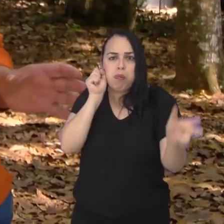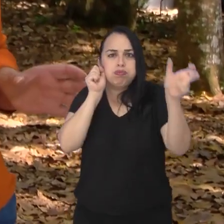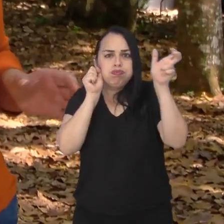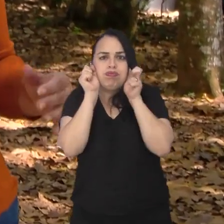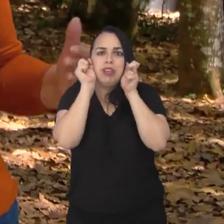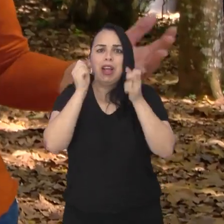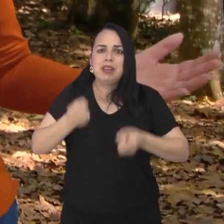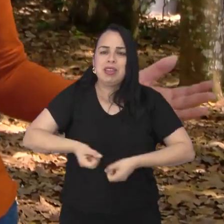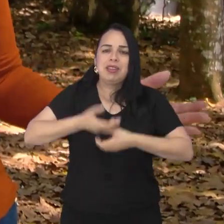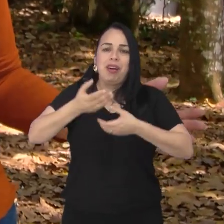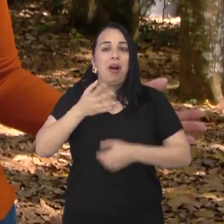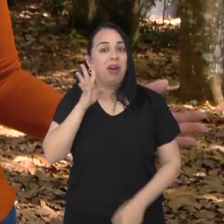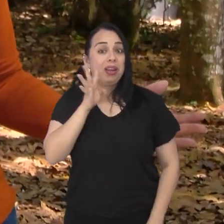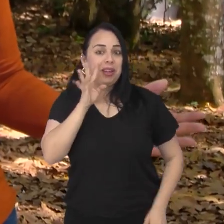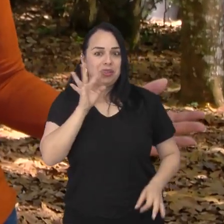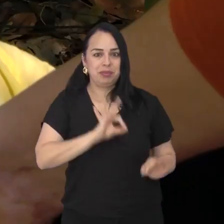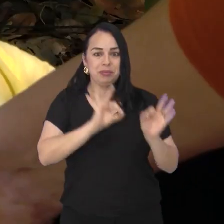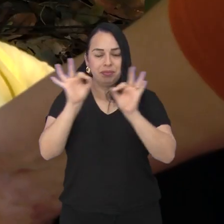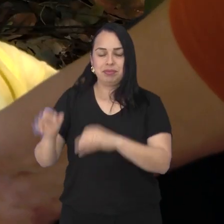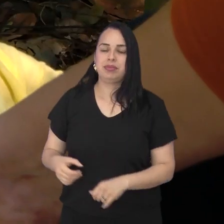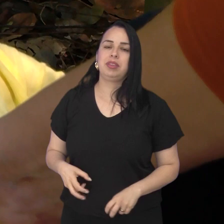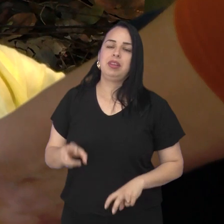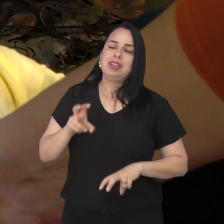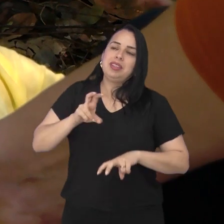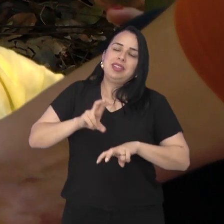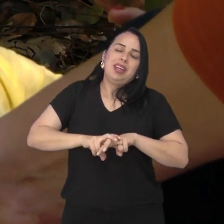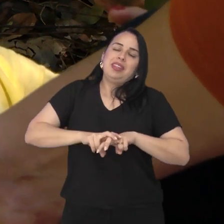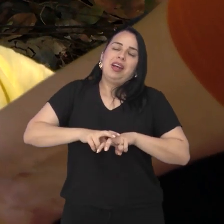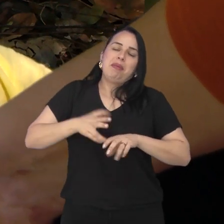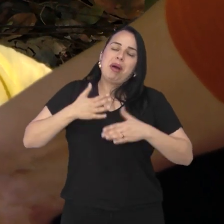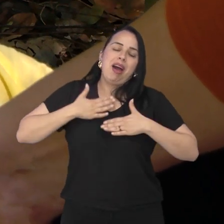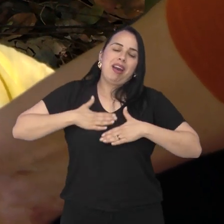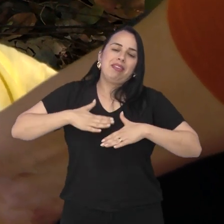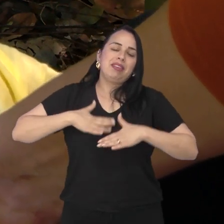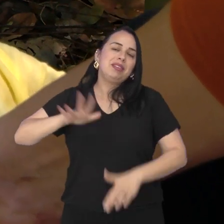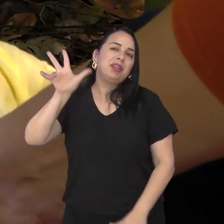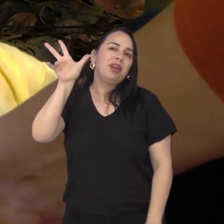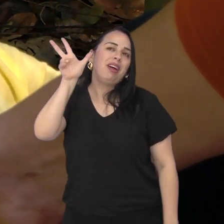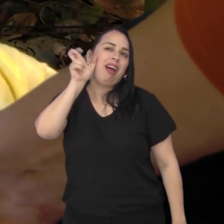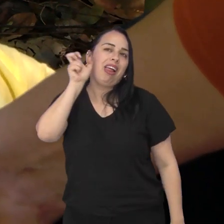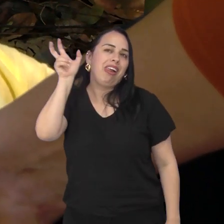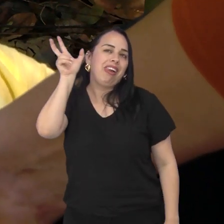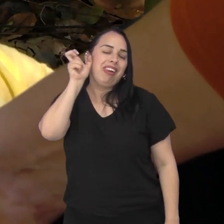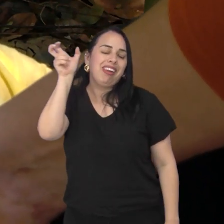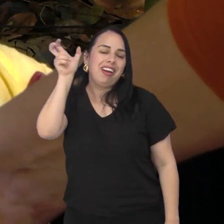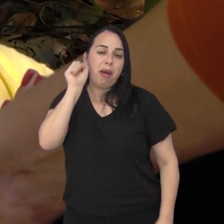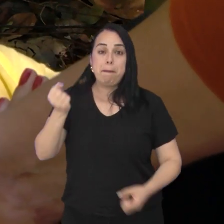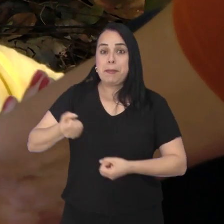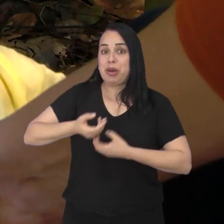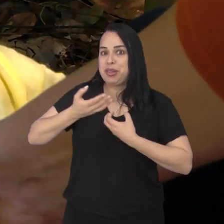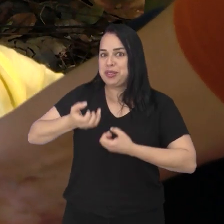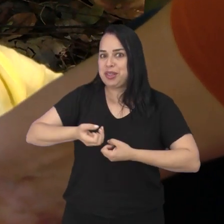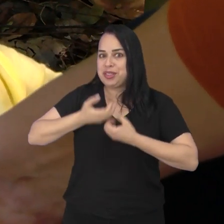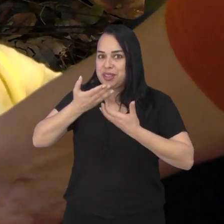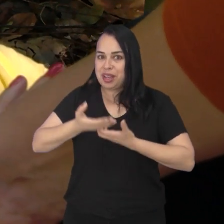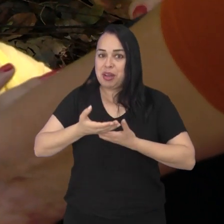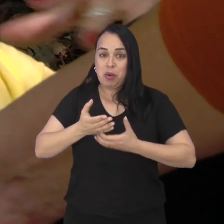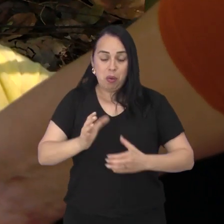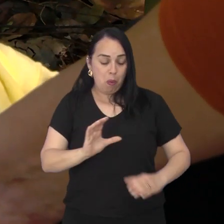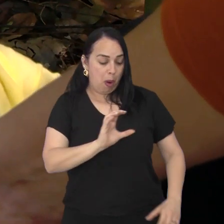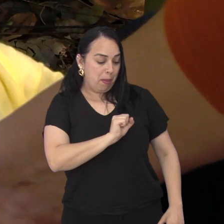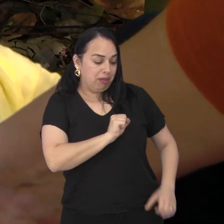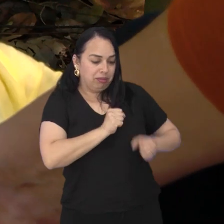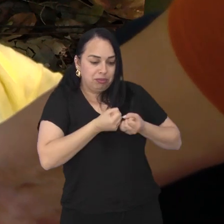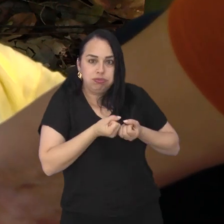som de poesia. Olha só que legal! A sensação é maravilhosa, a gente sente a poesia, a linguagem ela vem de várias formas, então quando